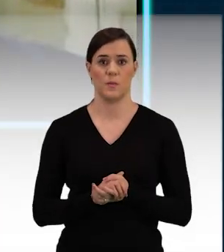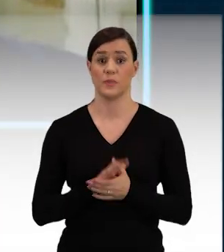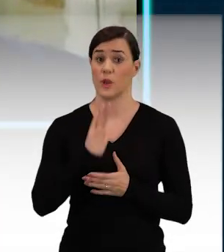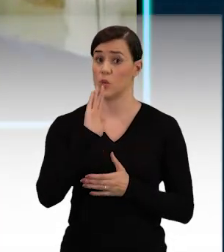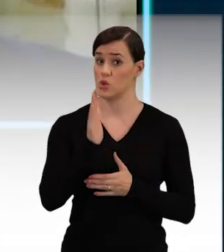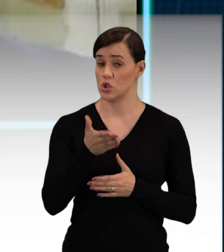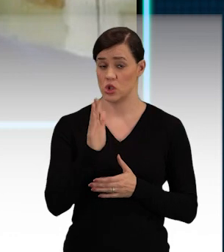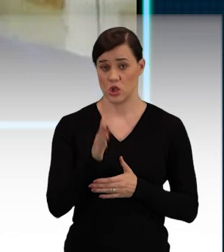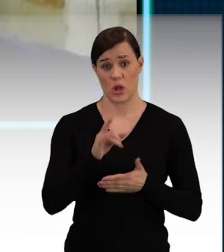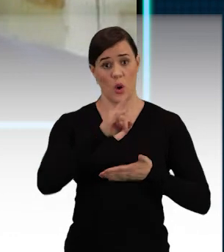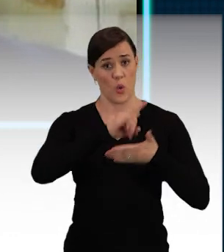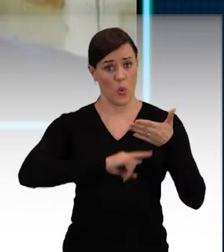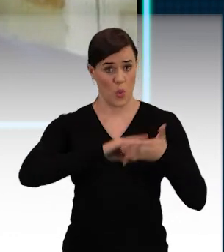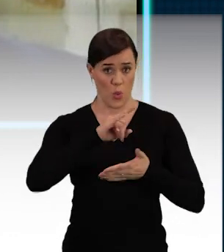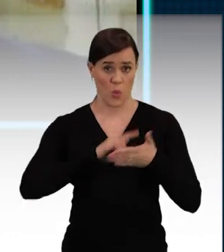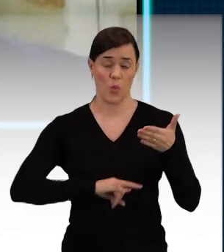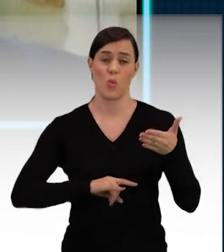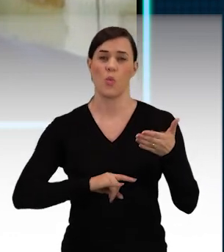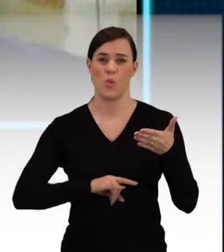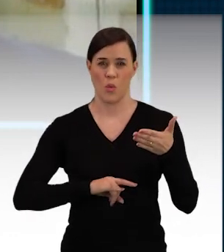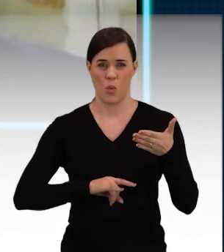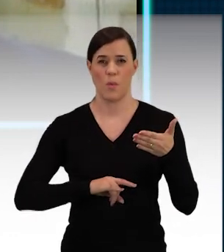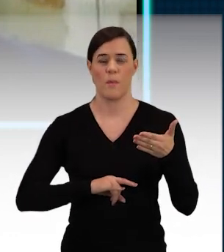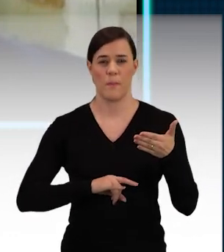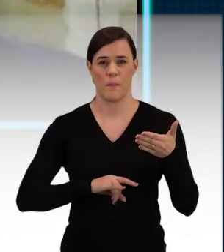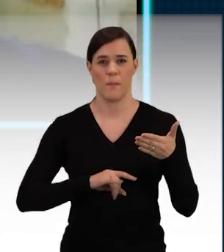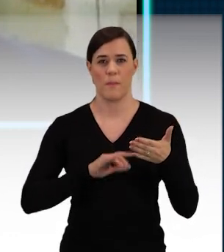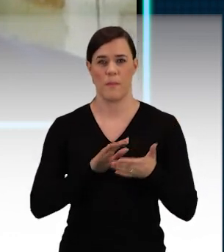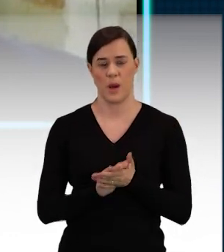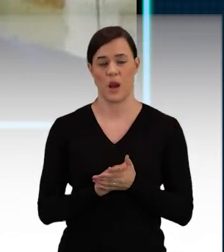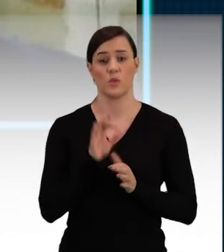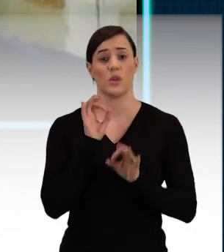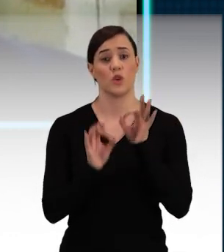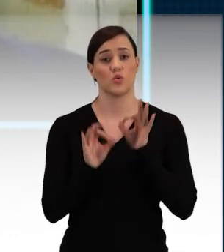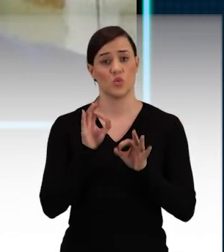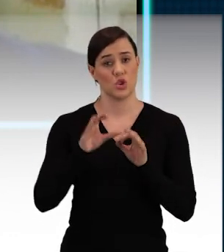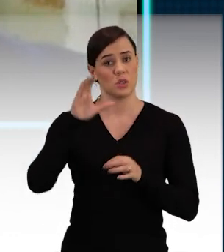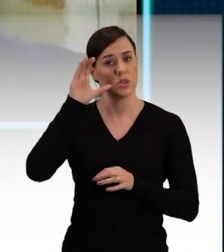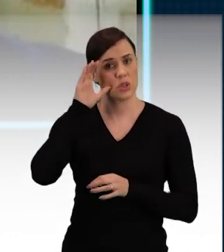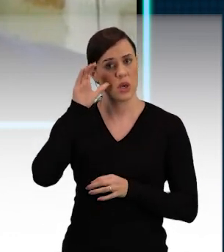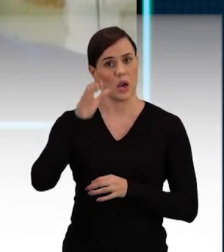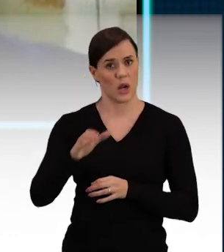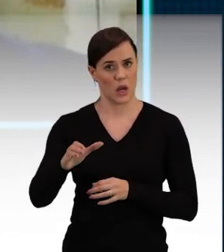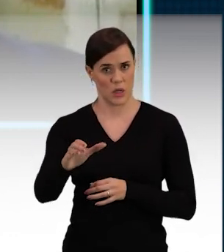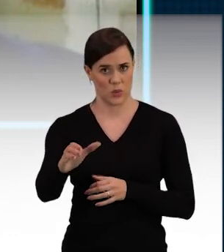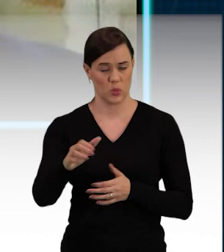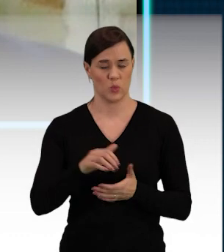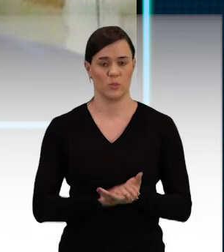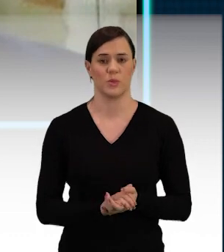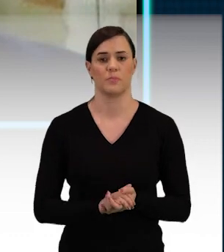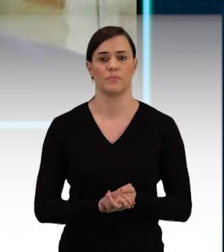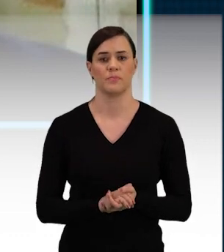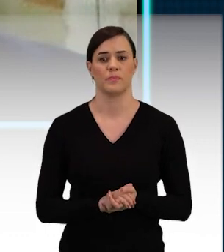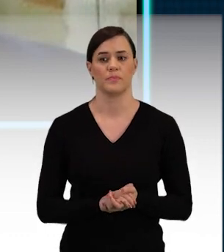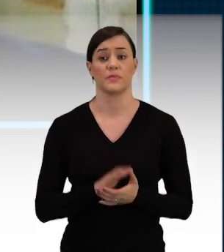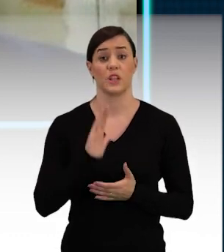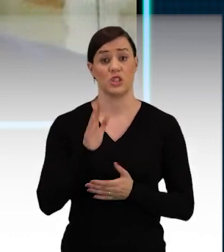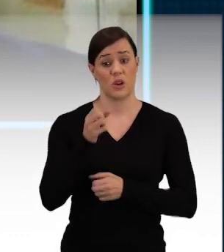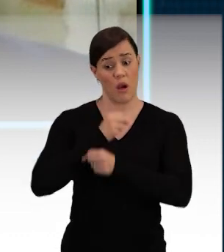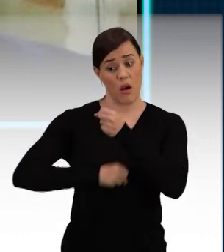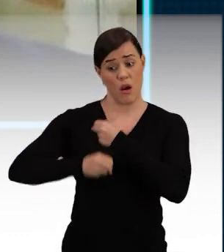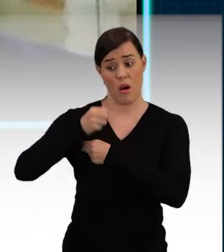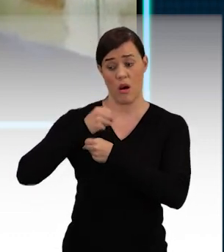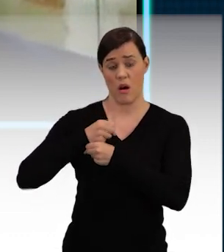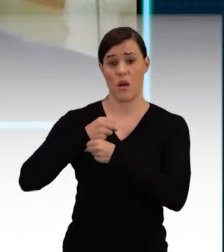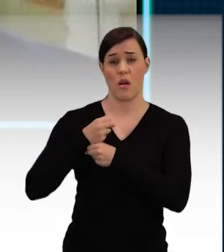inquérito civil que já estava instaurado no âmbito da Promotoria de Justiça de Caraguatatuba. O inquérito civil foi instaurado há alguns